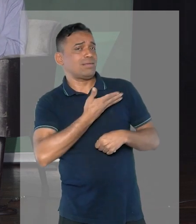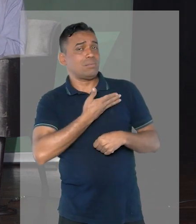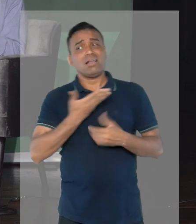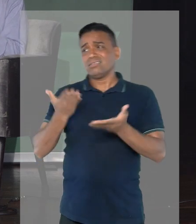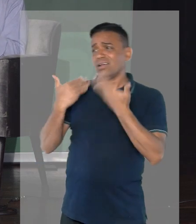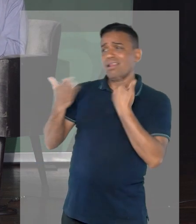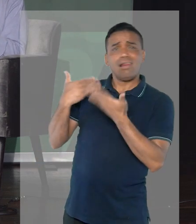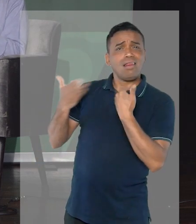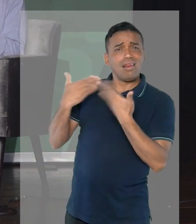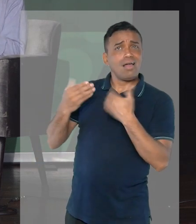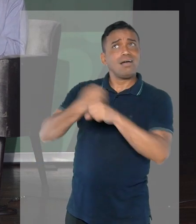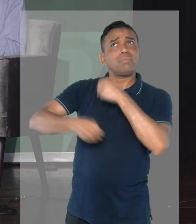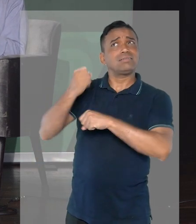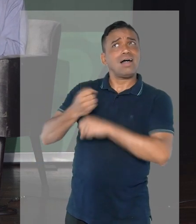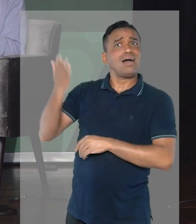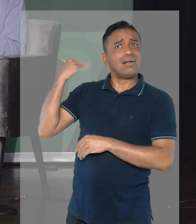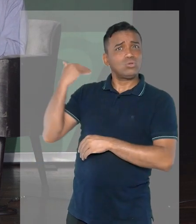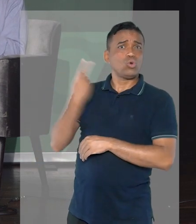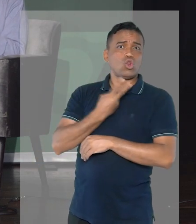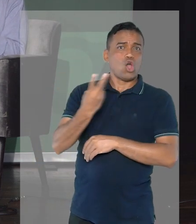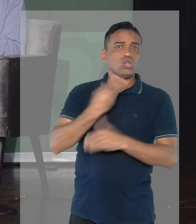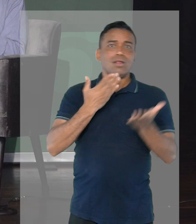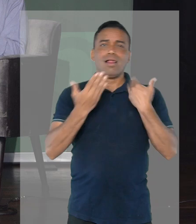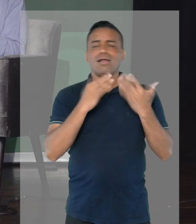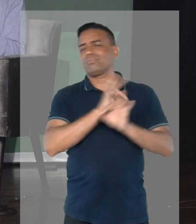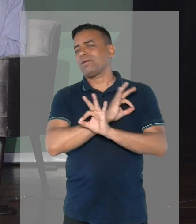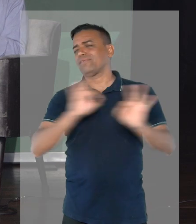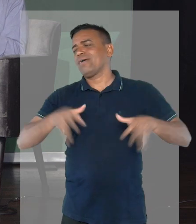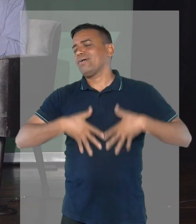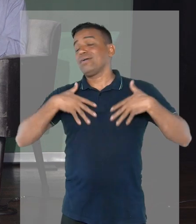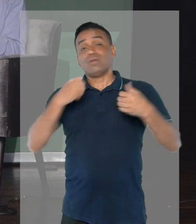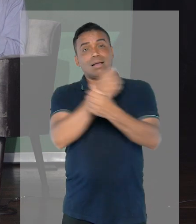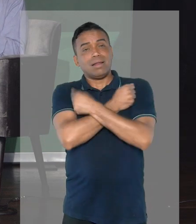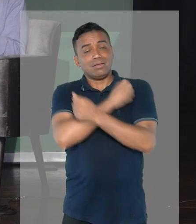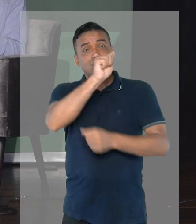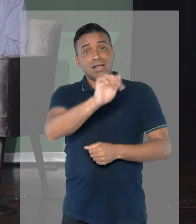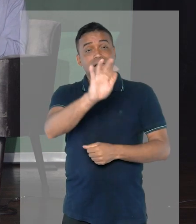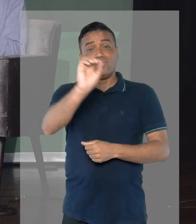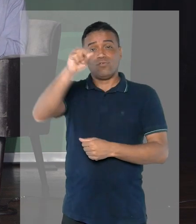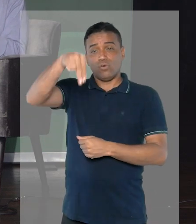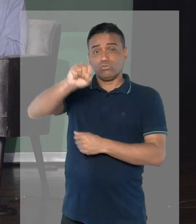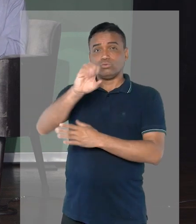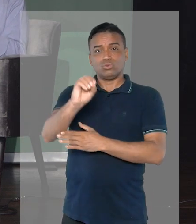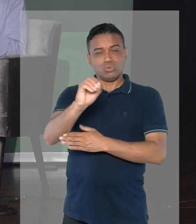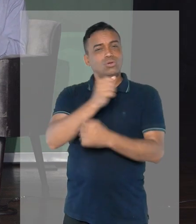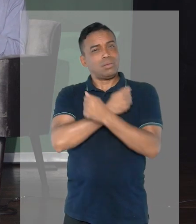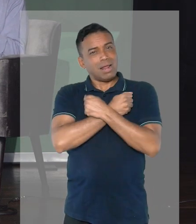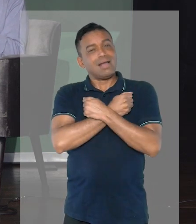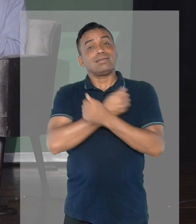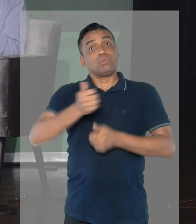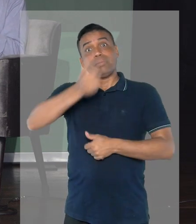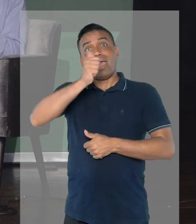foi super legal também. O diálogo que a gente teve no ano passado, né? Foi um barato estar aqui. Um abraço para o Afonso também. A gente conversa